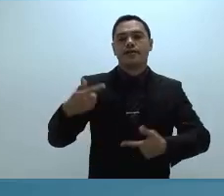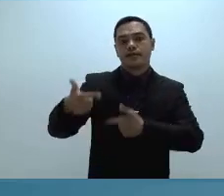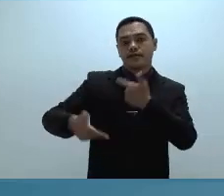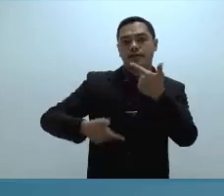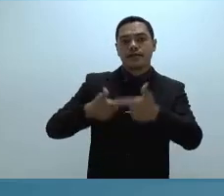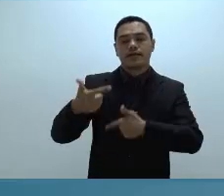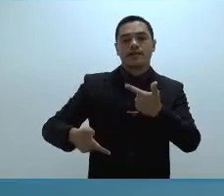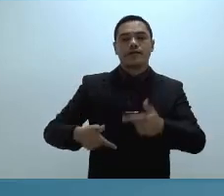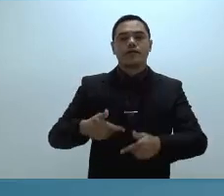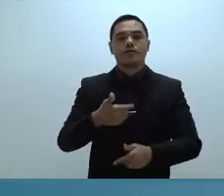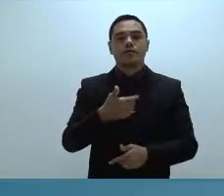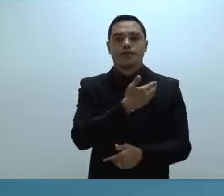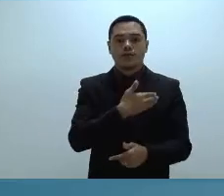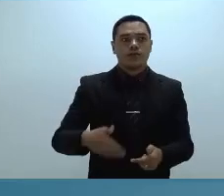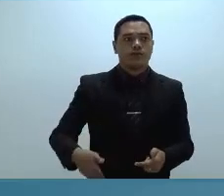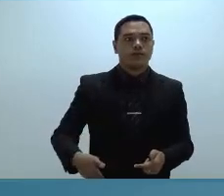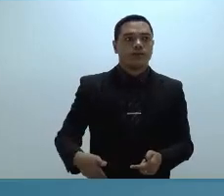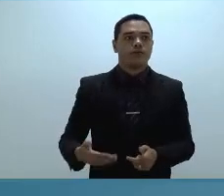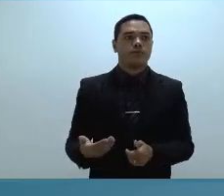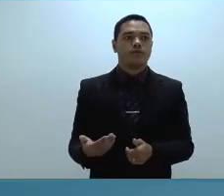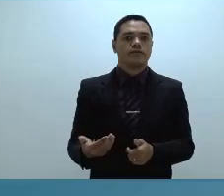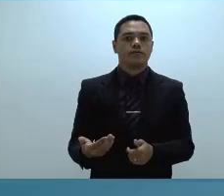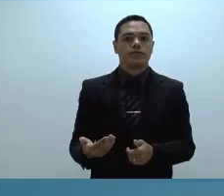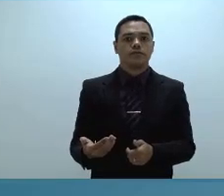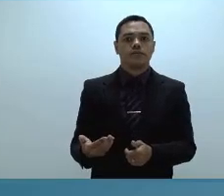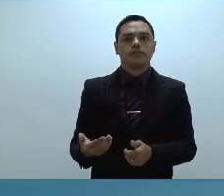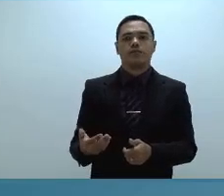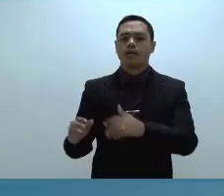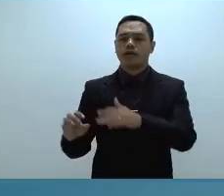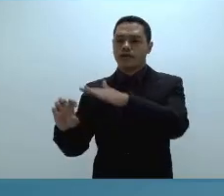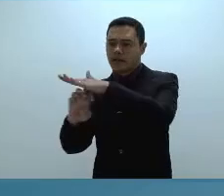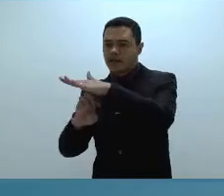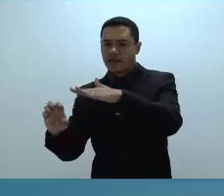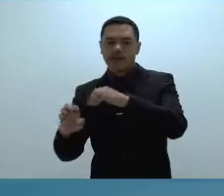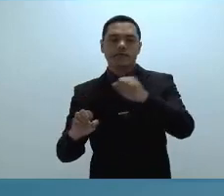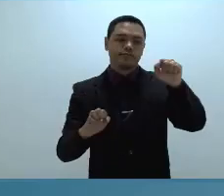legítimo, litígio entre usuário e empresa concessionária.